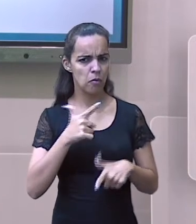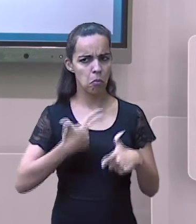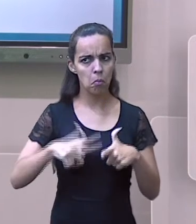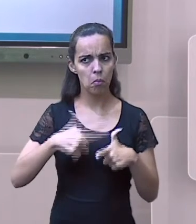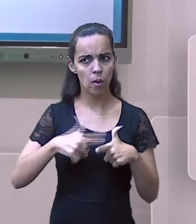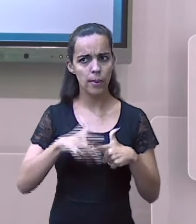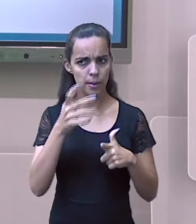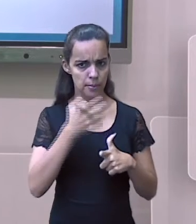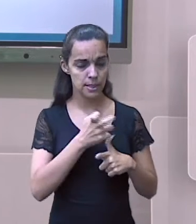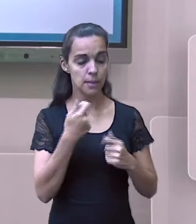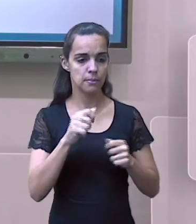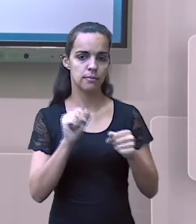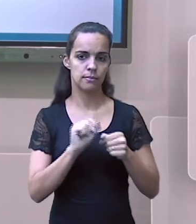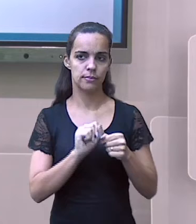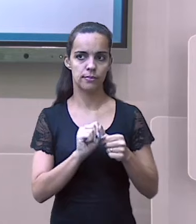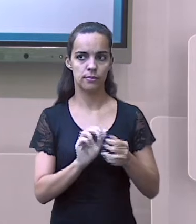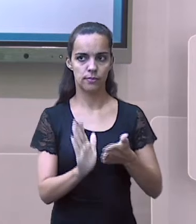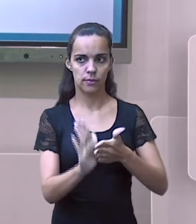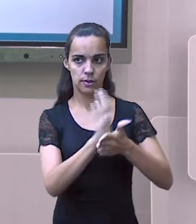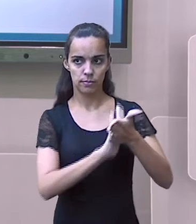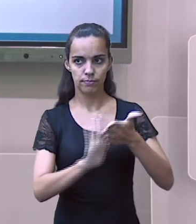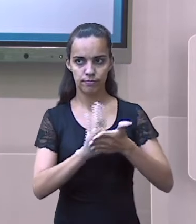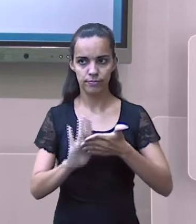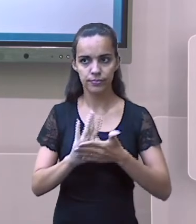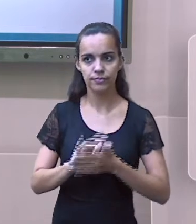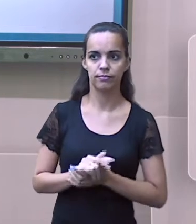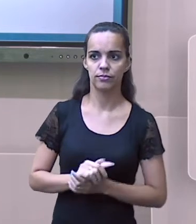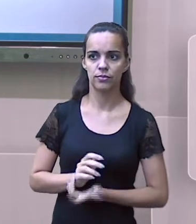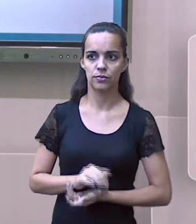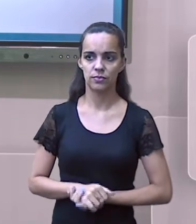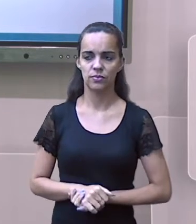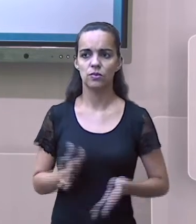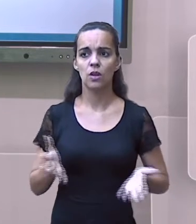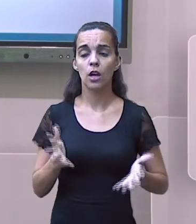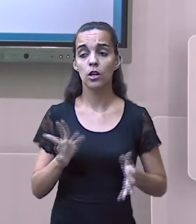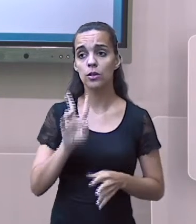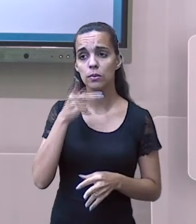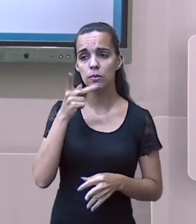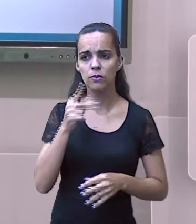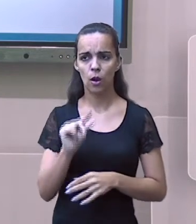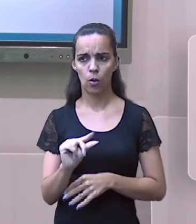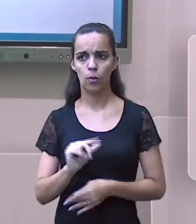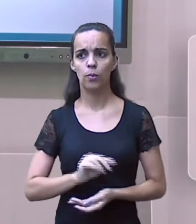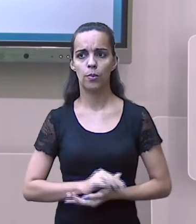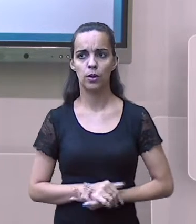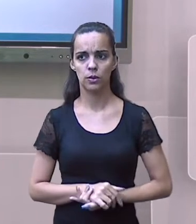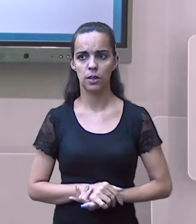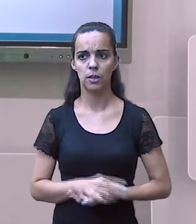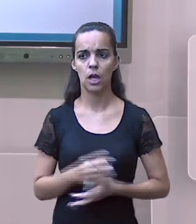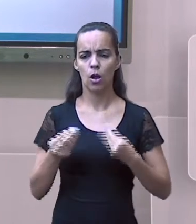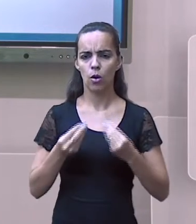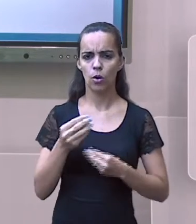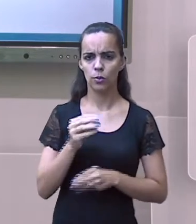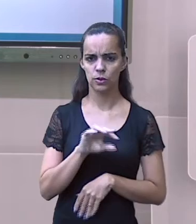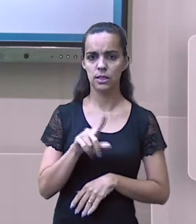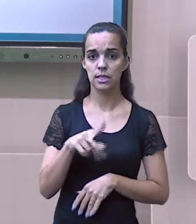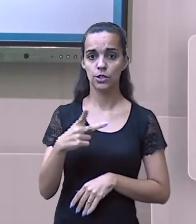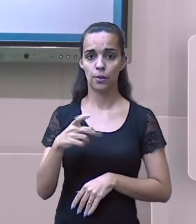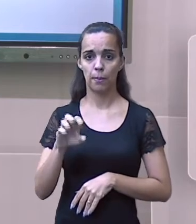dano na construção, tá bom? Agora nós vamos falar um pouquinho de como funciona esse sistema de